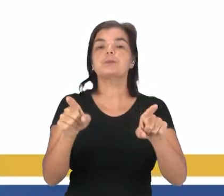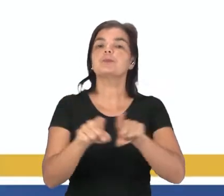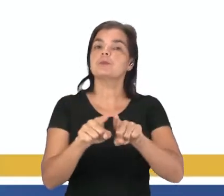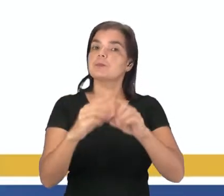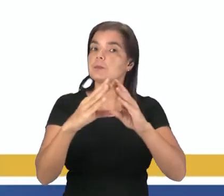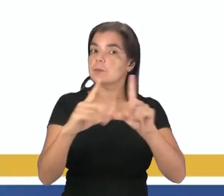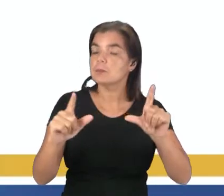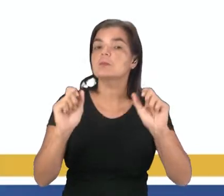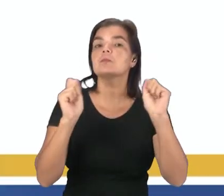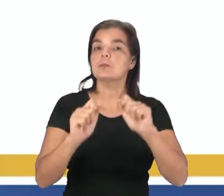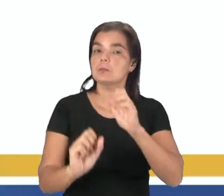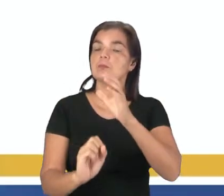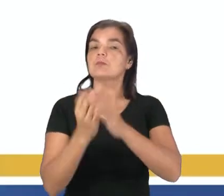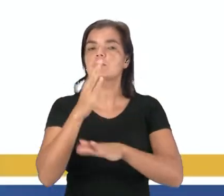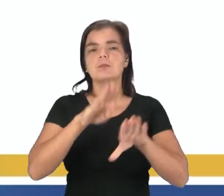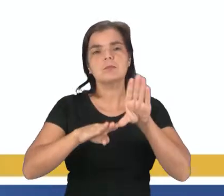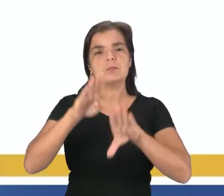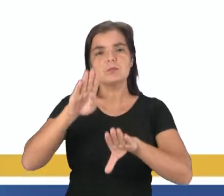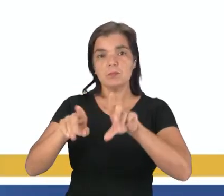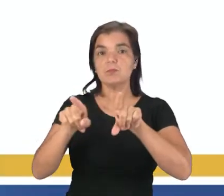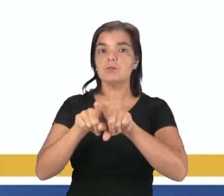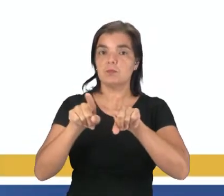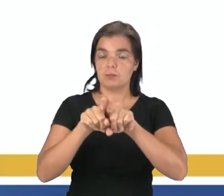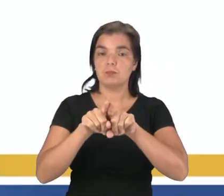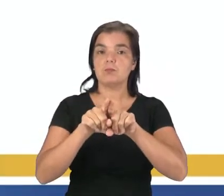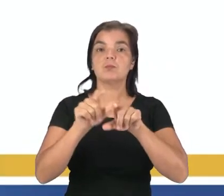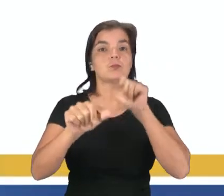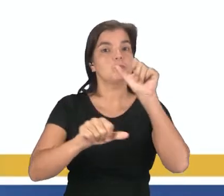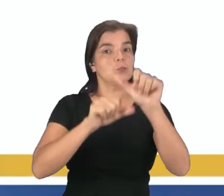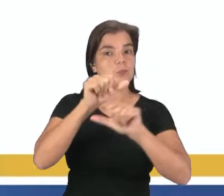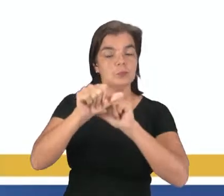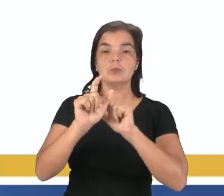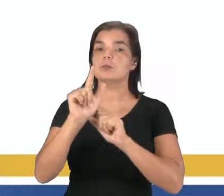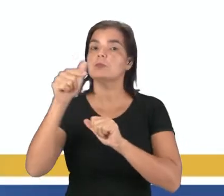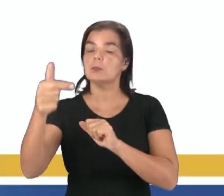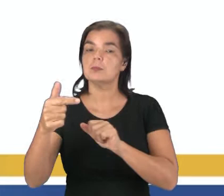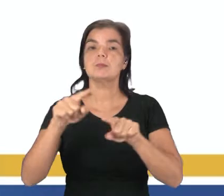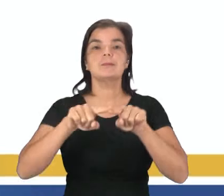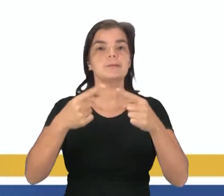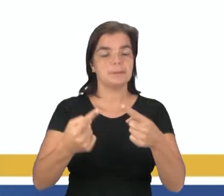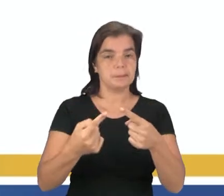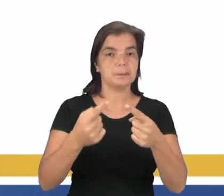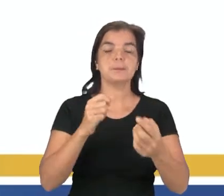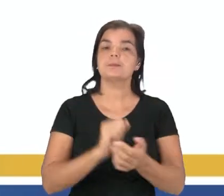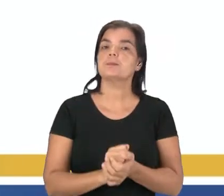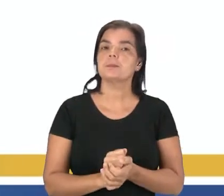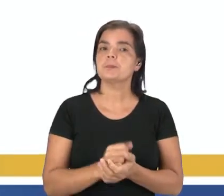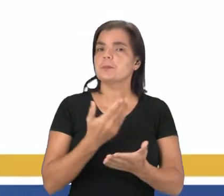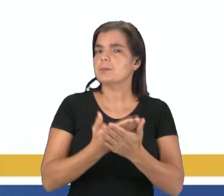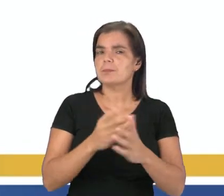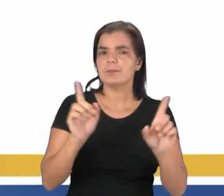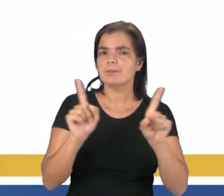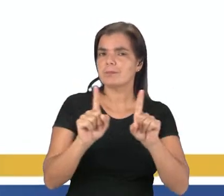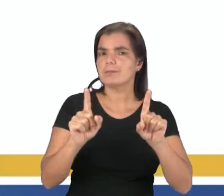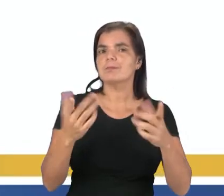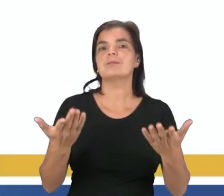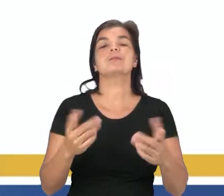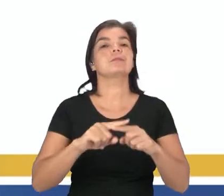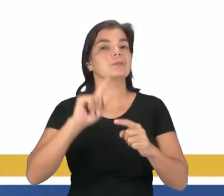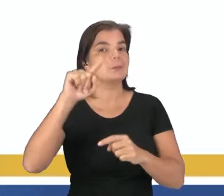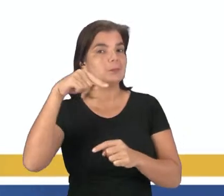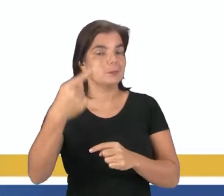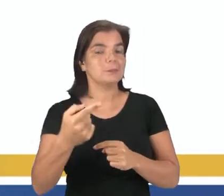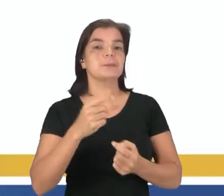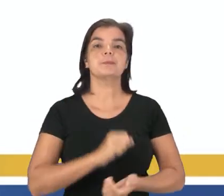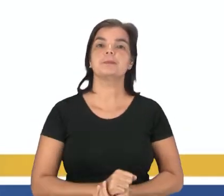é claro que pode acontecer, às vezes, de um estado ser alterado para outro, mas isso a gente não vai decorrer muito sobre isso na aula de hoje, não, vai ficar